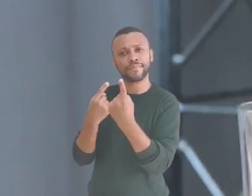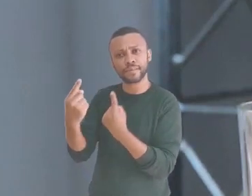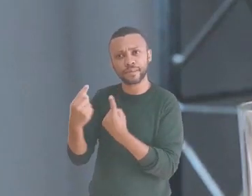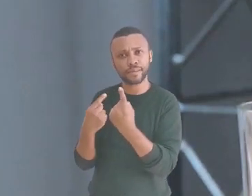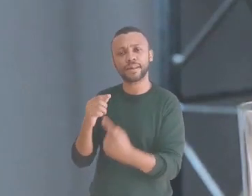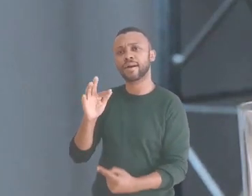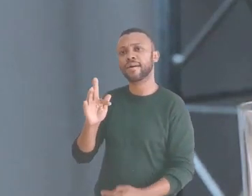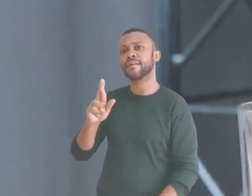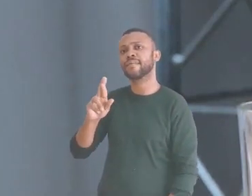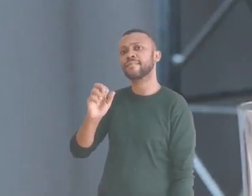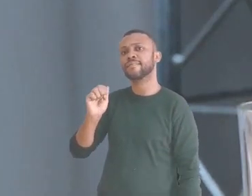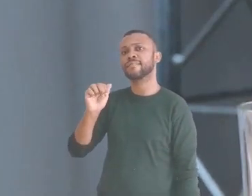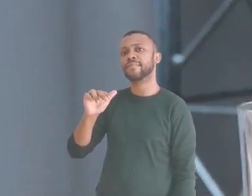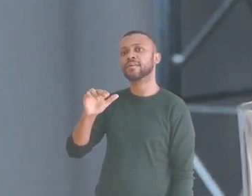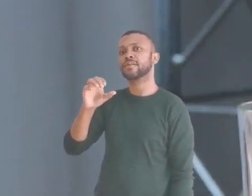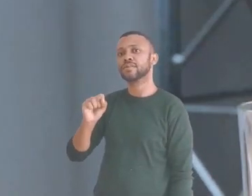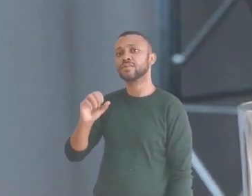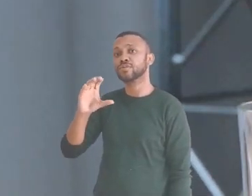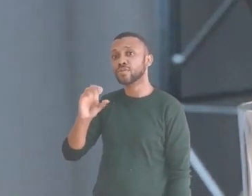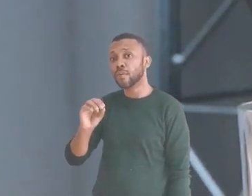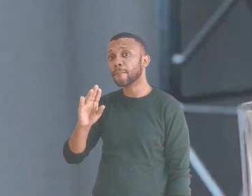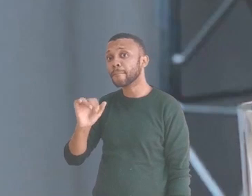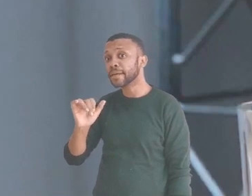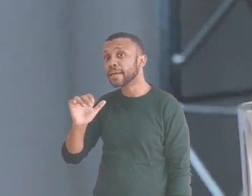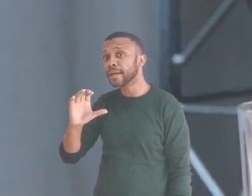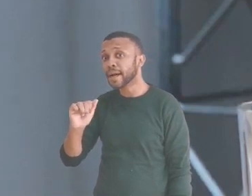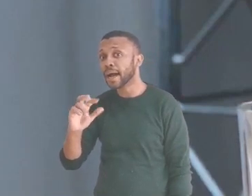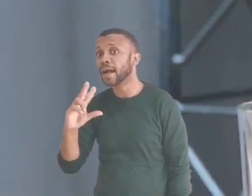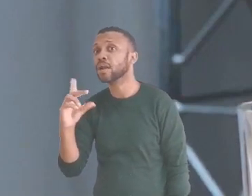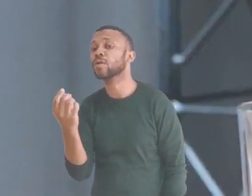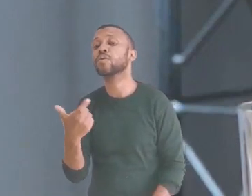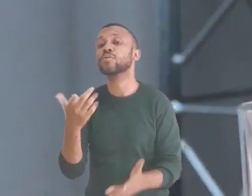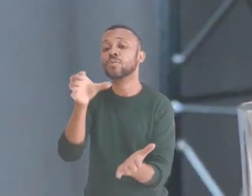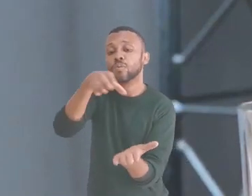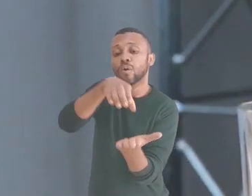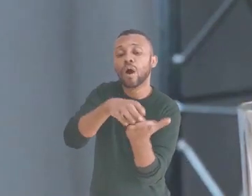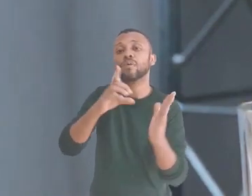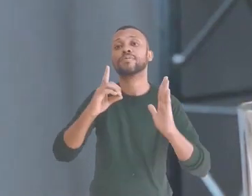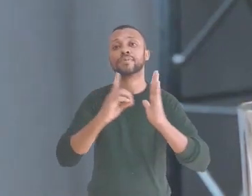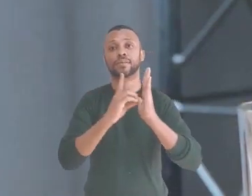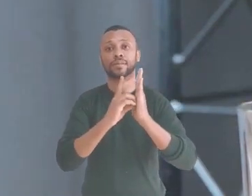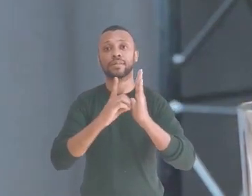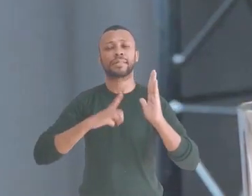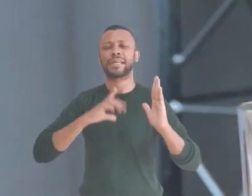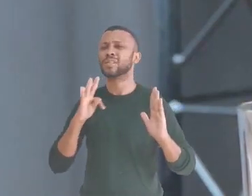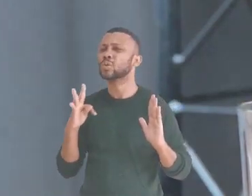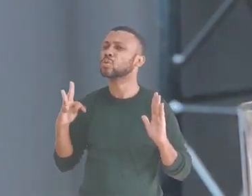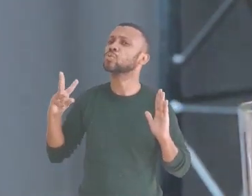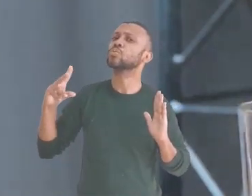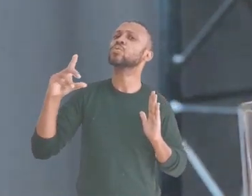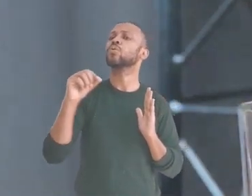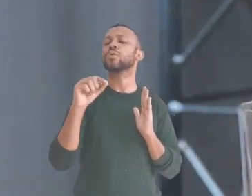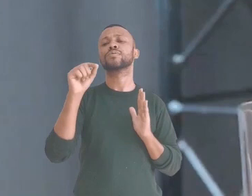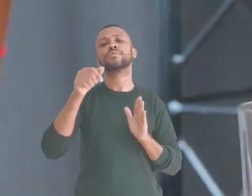da acessibilidade. Dentro do Detran, existe todo esse tipo de acessibilidade, quer dizer, quase todos,